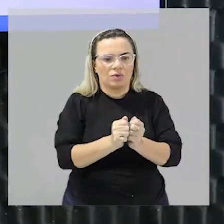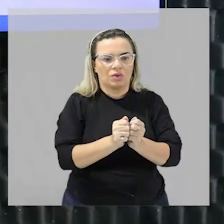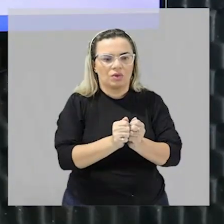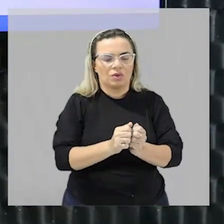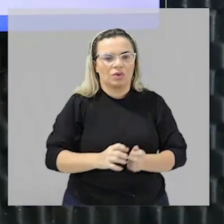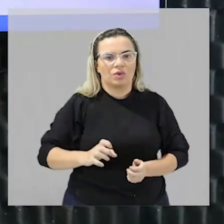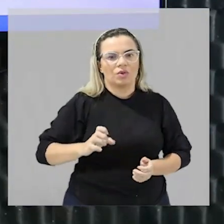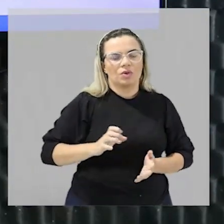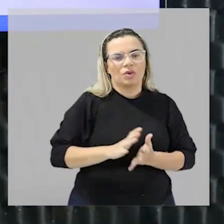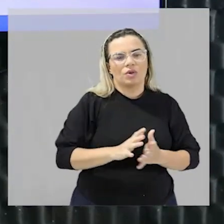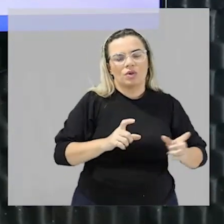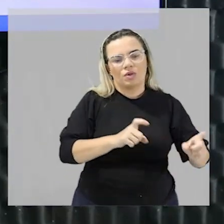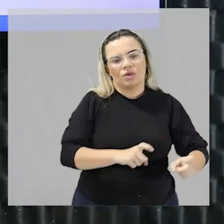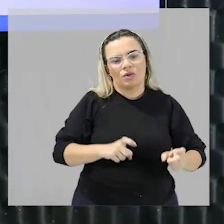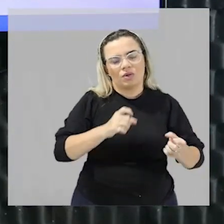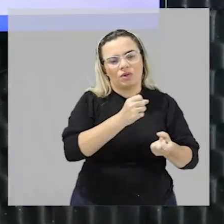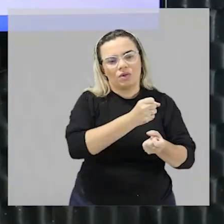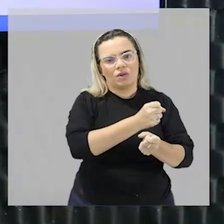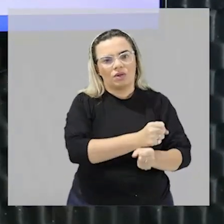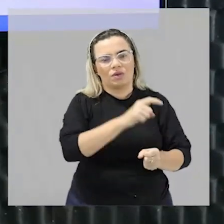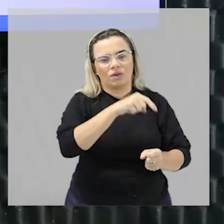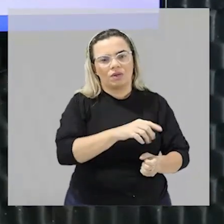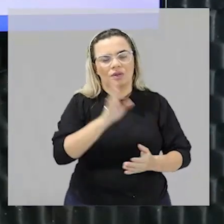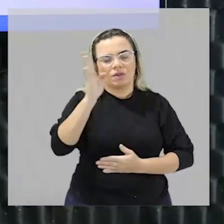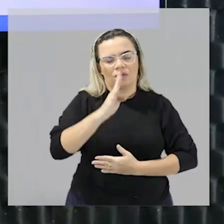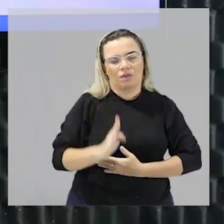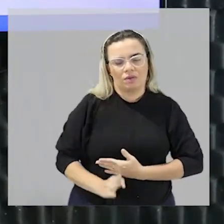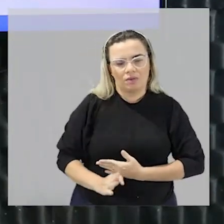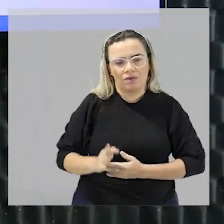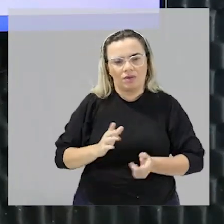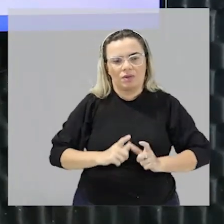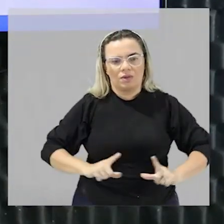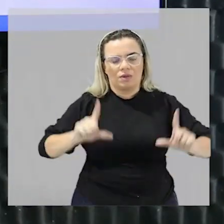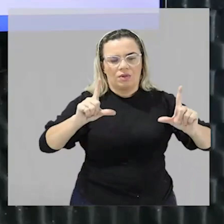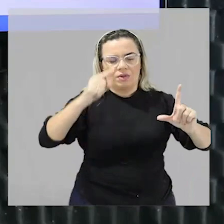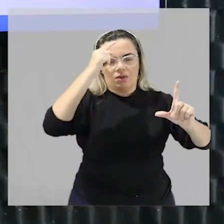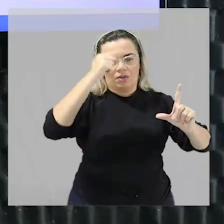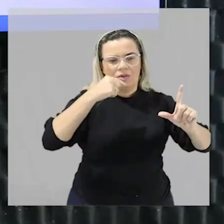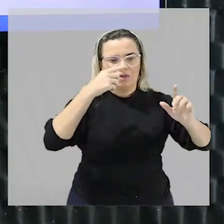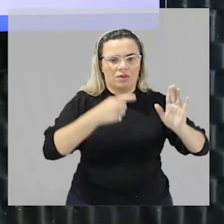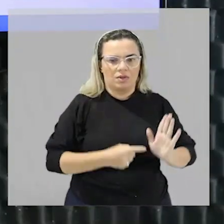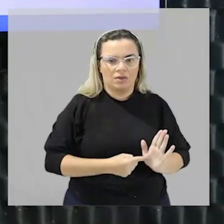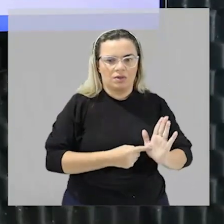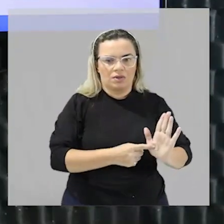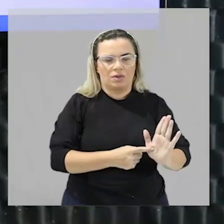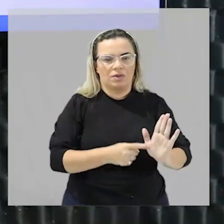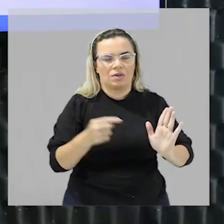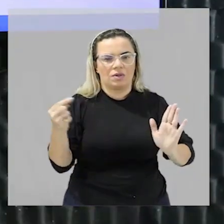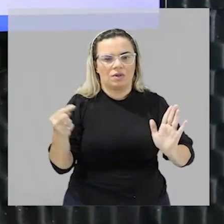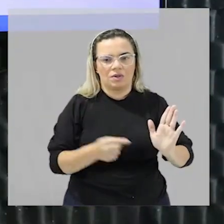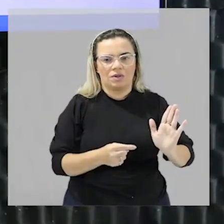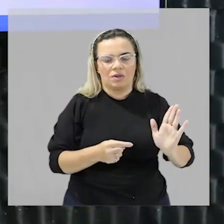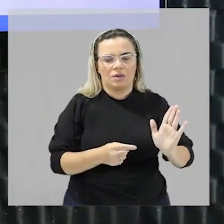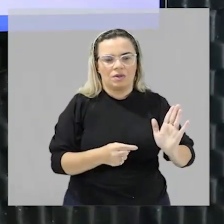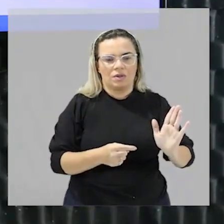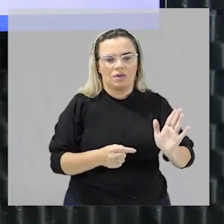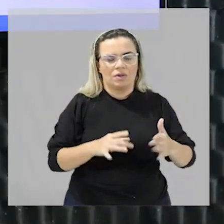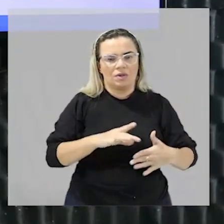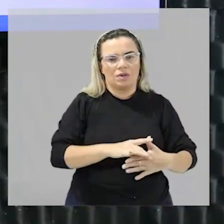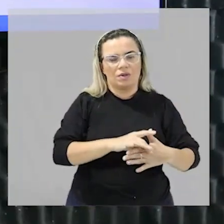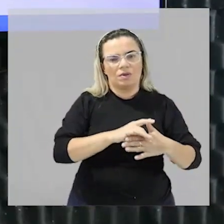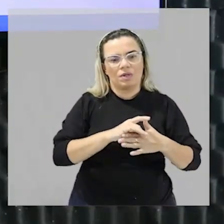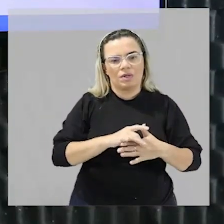rurais escravista brasileira. Então, o quadro ele é para mostrar justamente uma